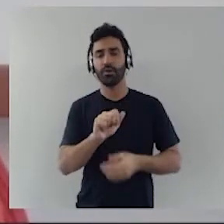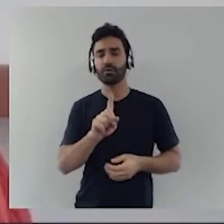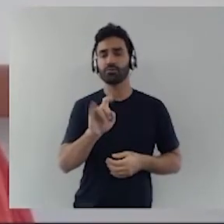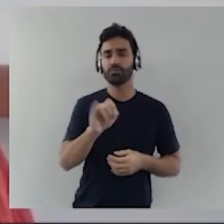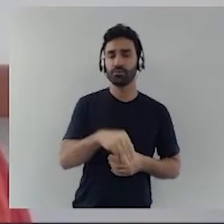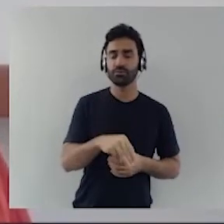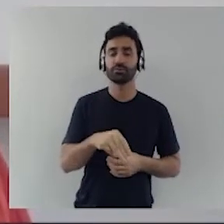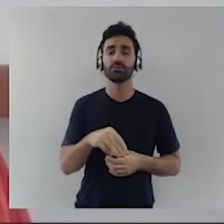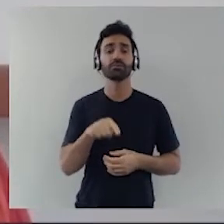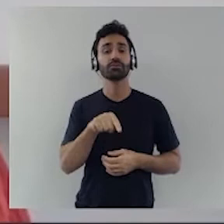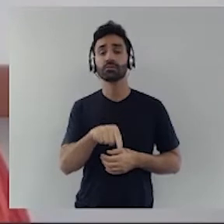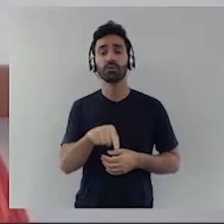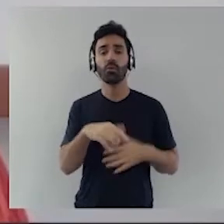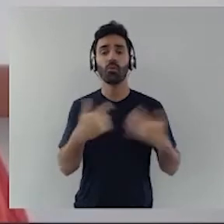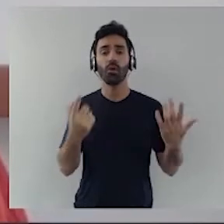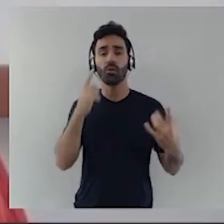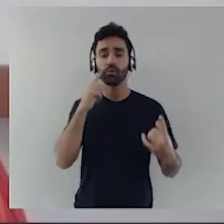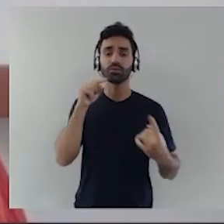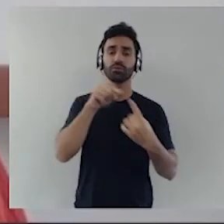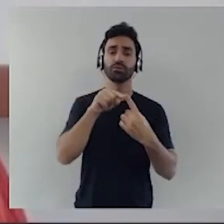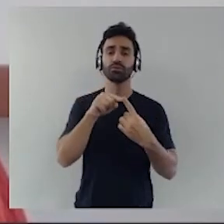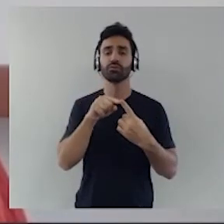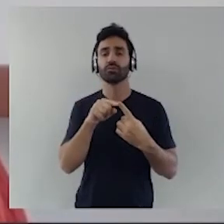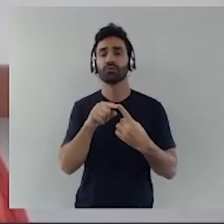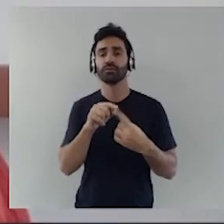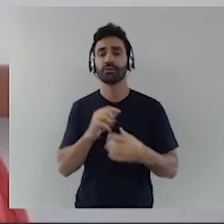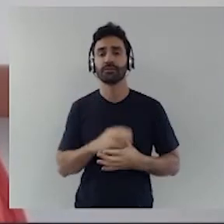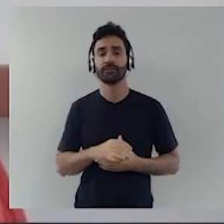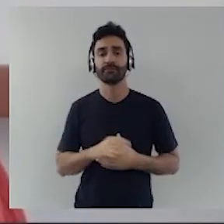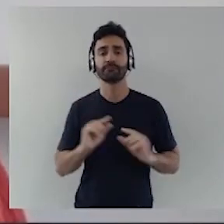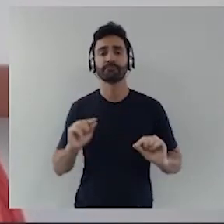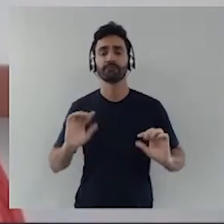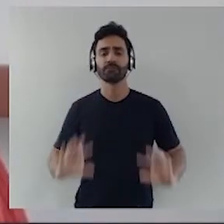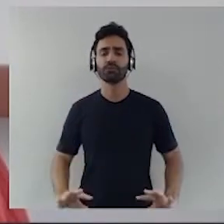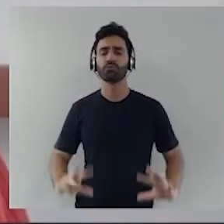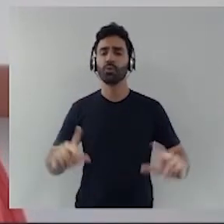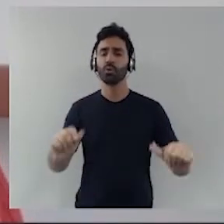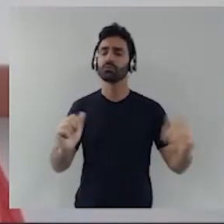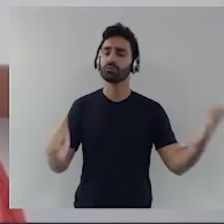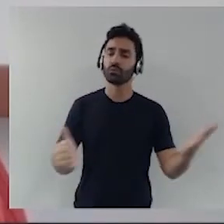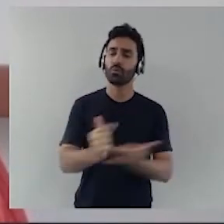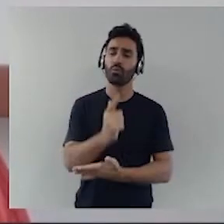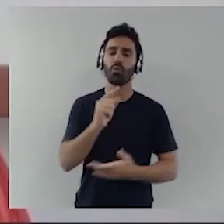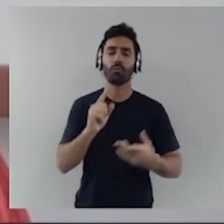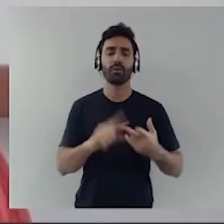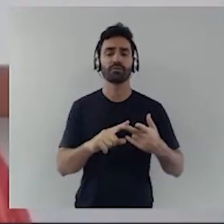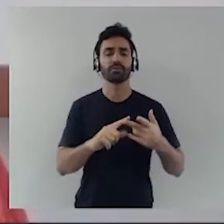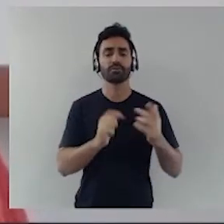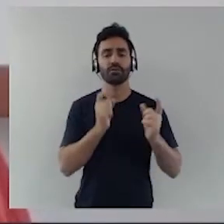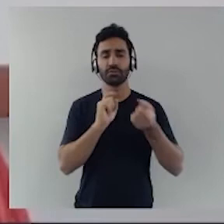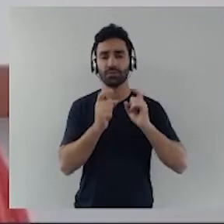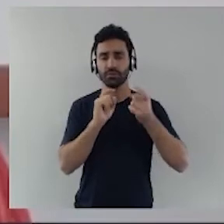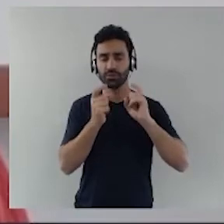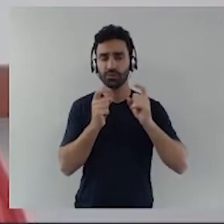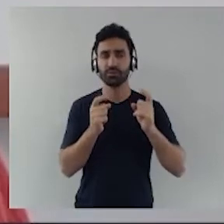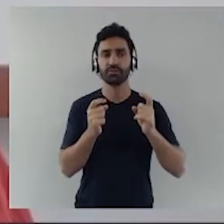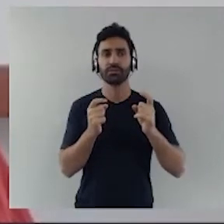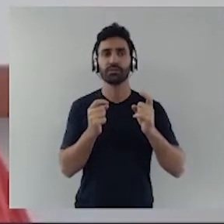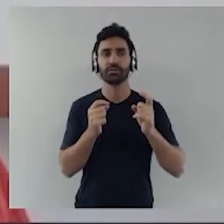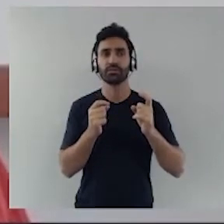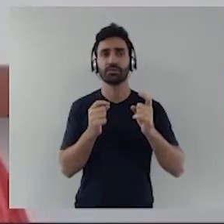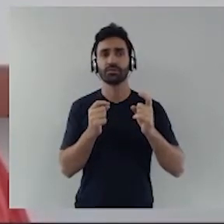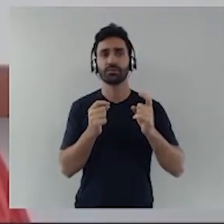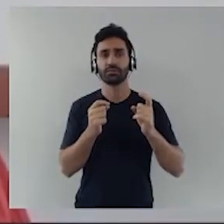inconstitucionalidade ela pretendia e a todas as requisições administrativas projetadas